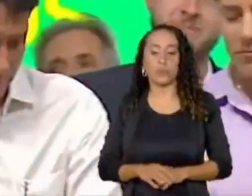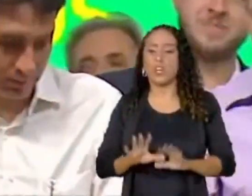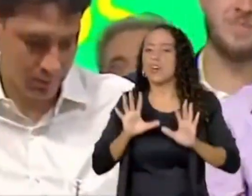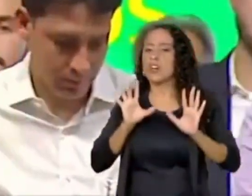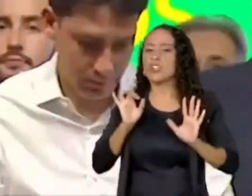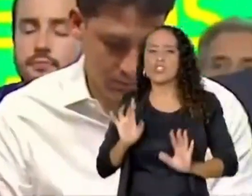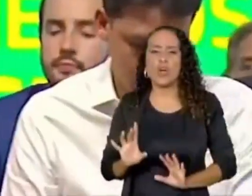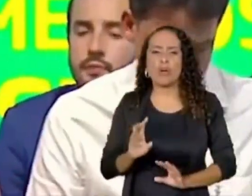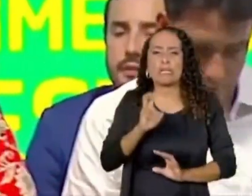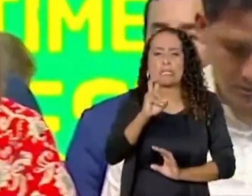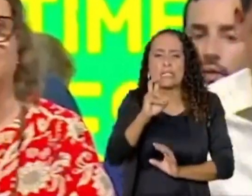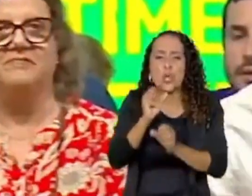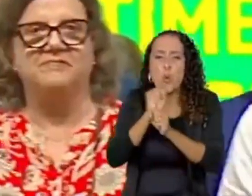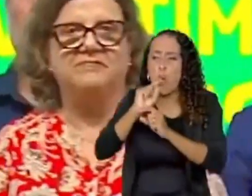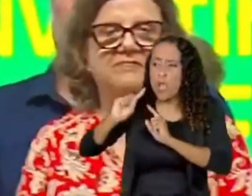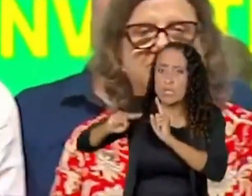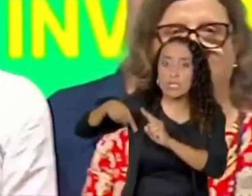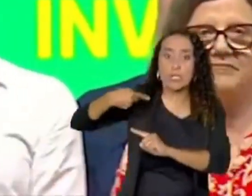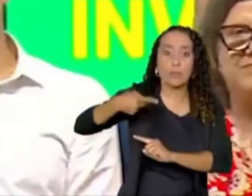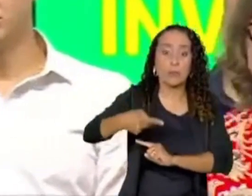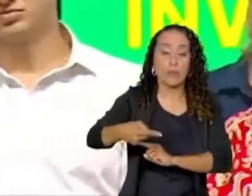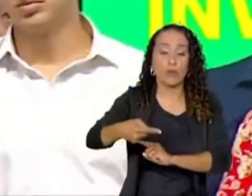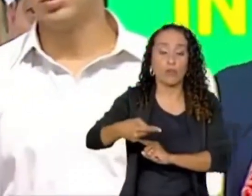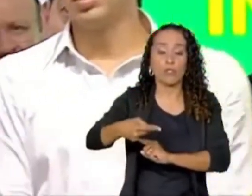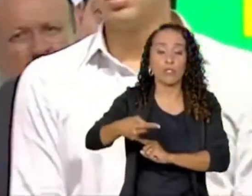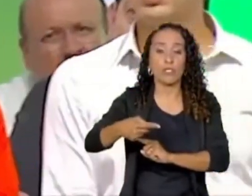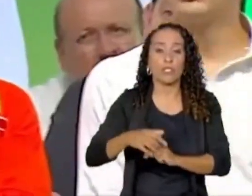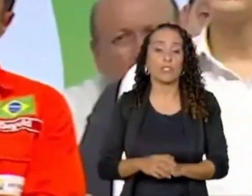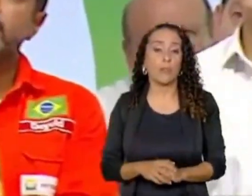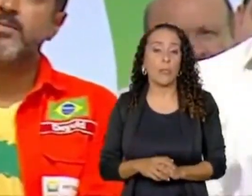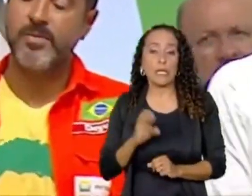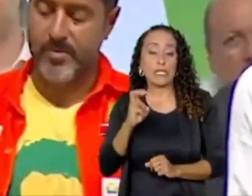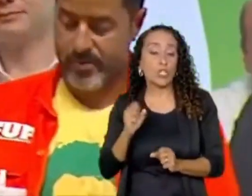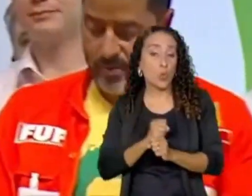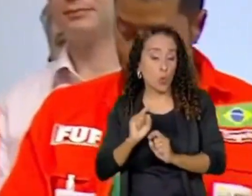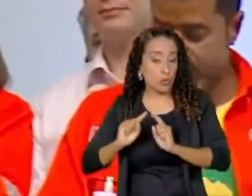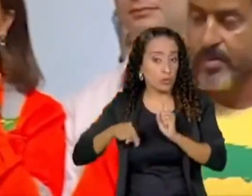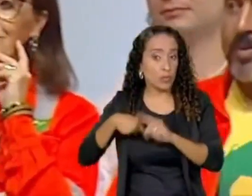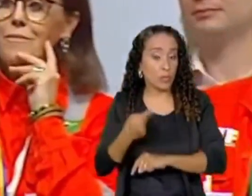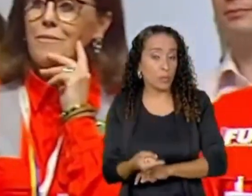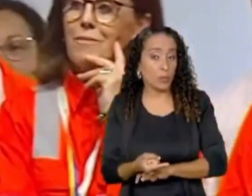Somente 5 anos depois, 5 anos depois,